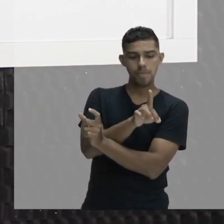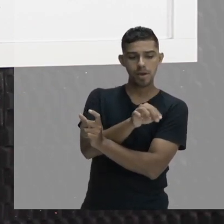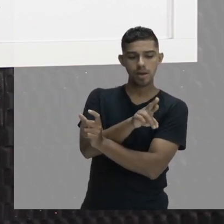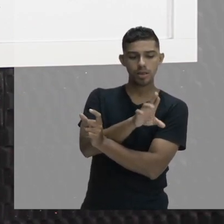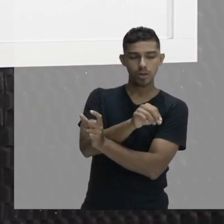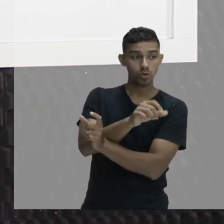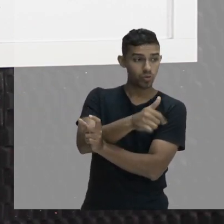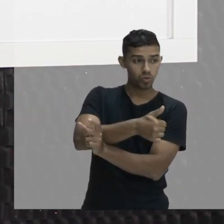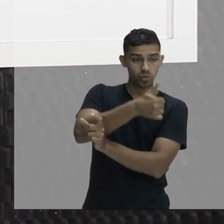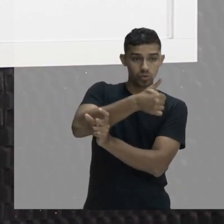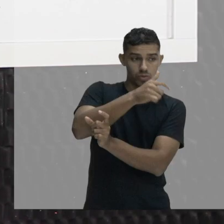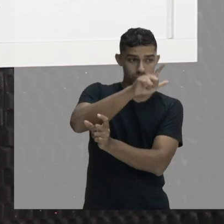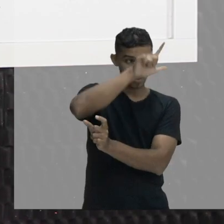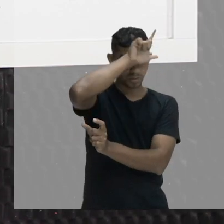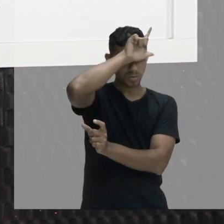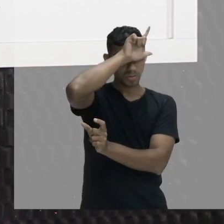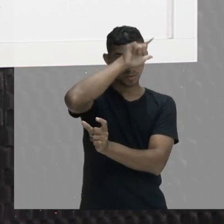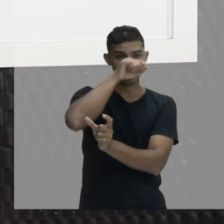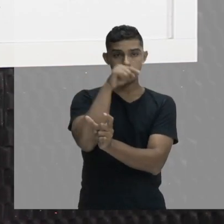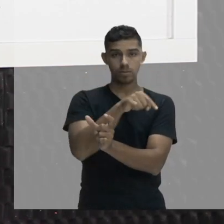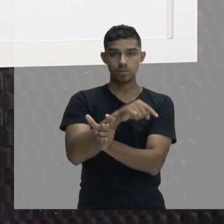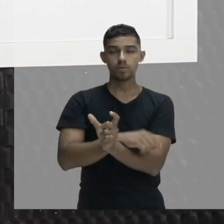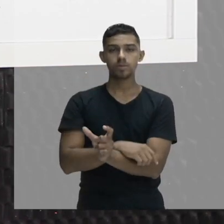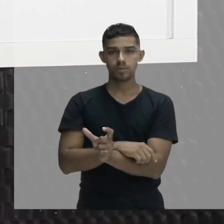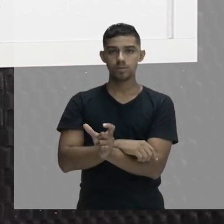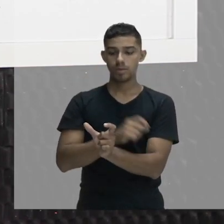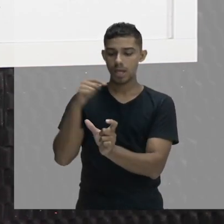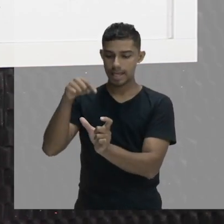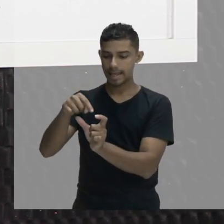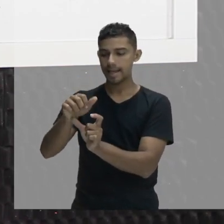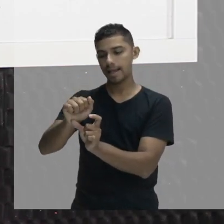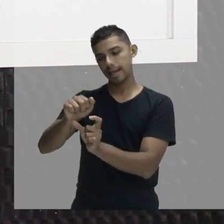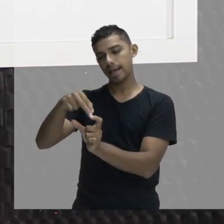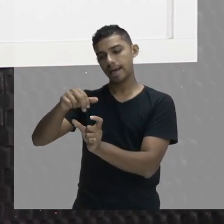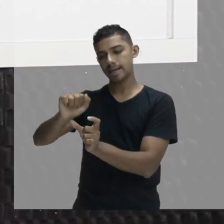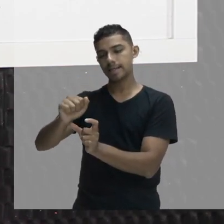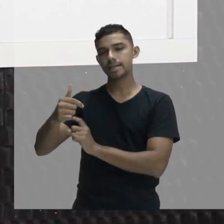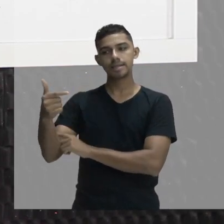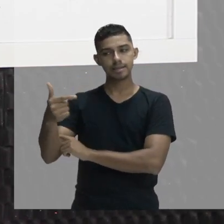primeiro elemento aqui, para Pedro ser meu líder de sala.